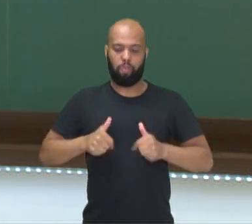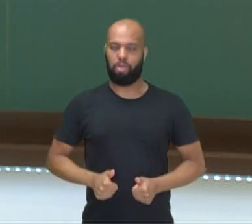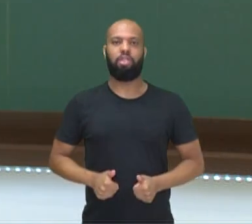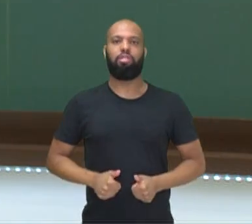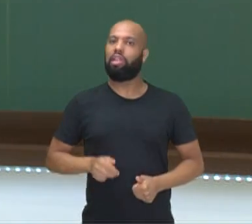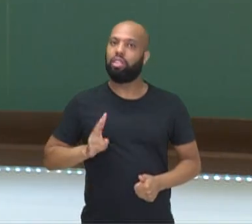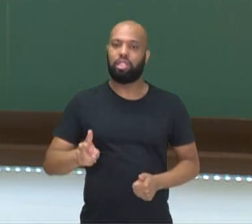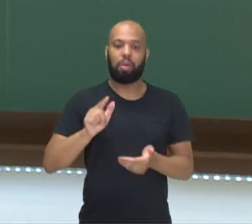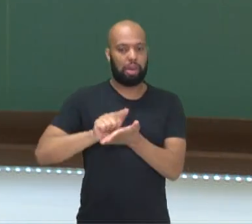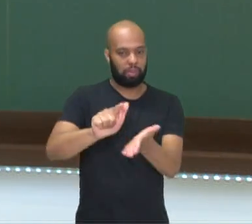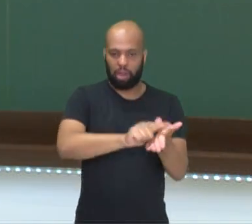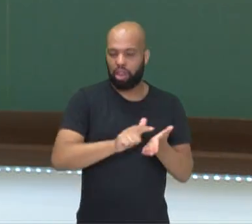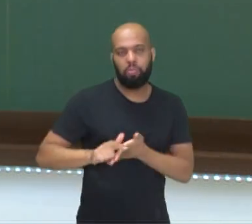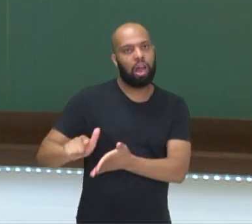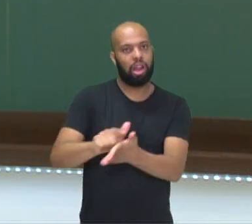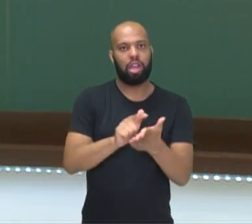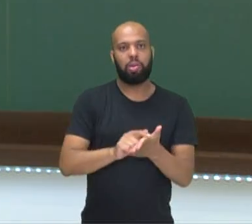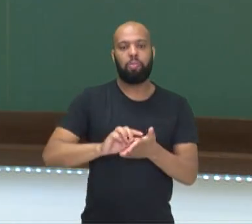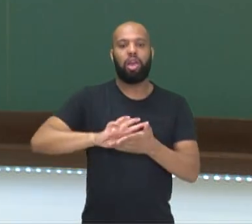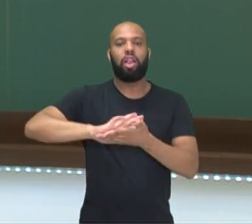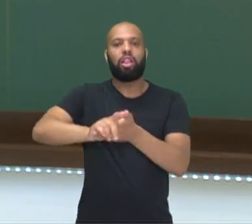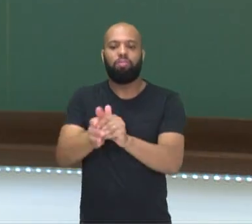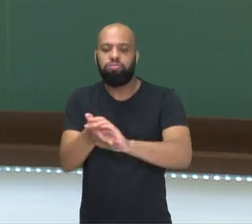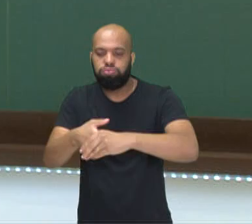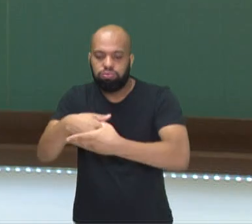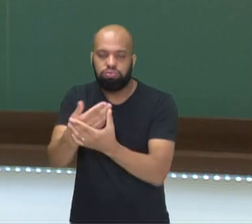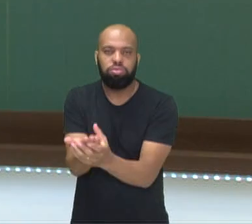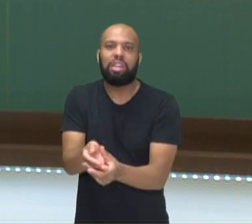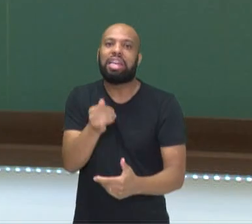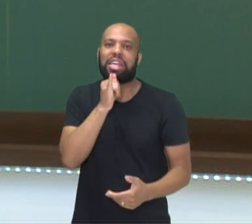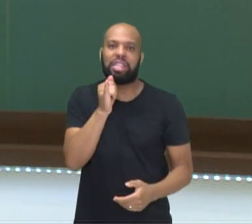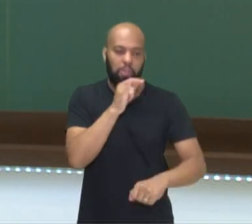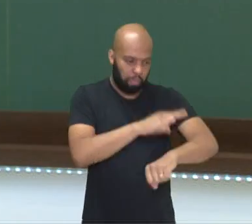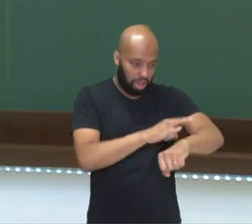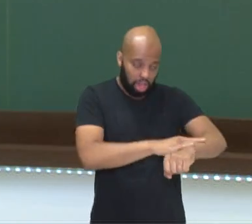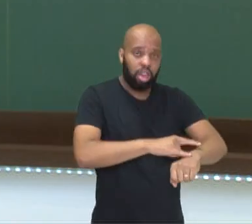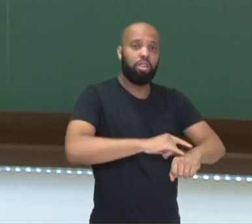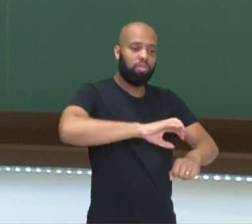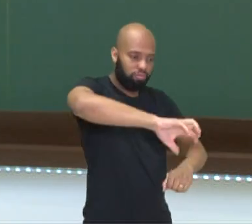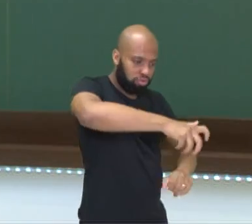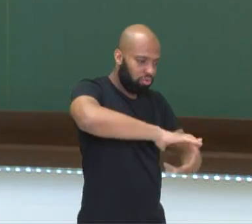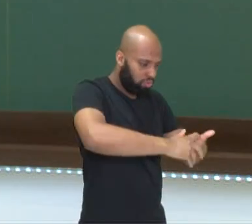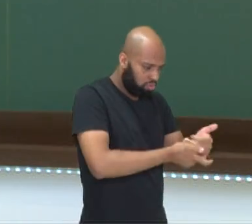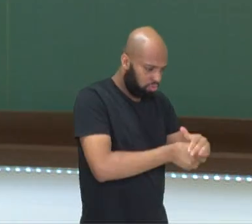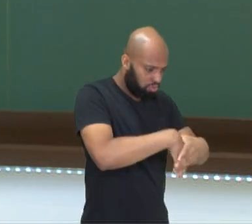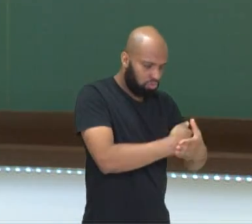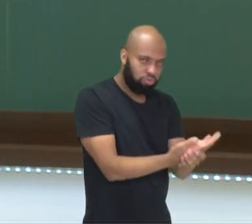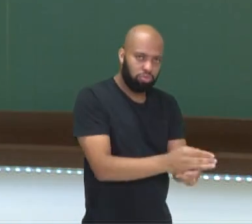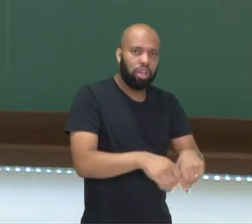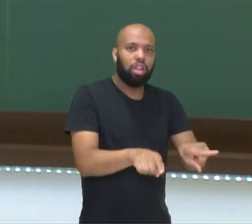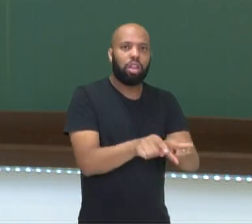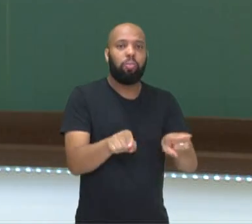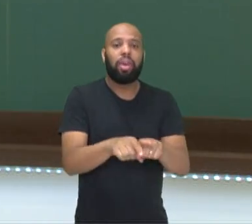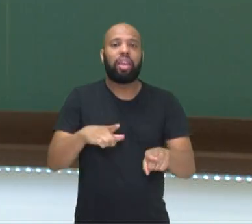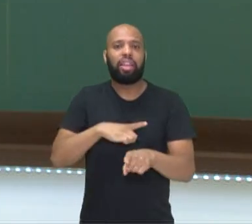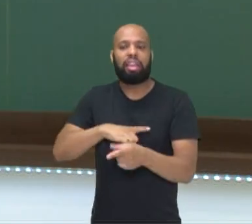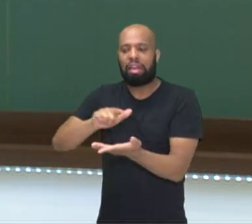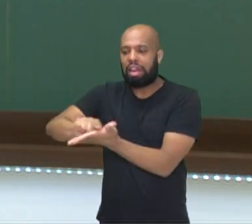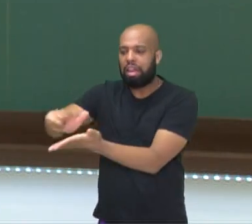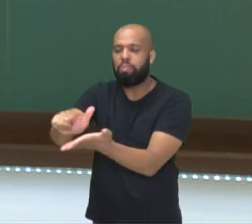Higiene pessoal é fundamental. Lavar a mão depois de ir ao banheiro, lavar as mãos ao preparar os alimentos,